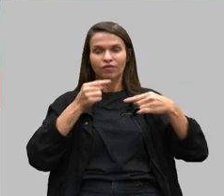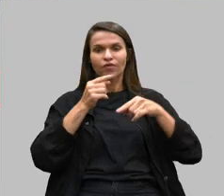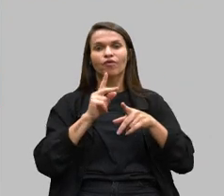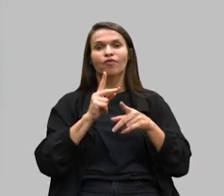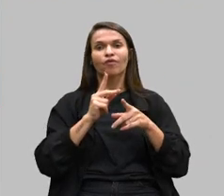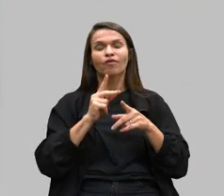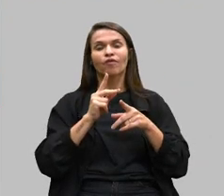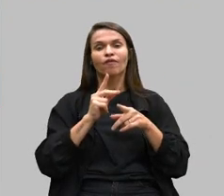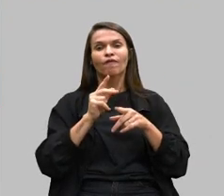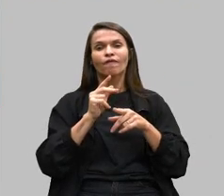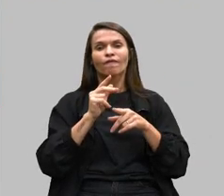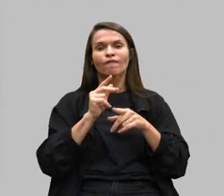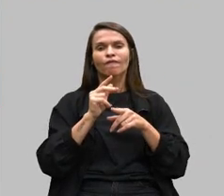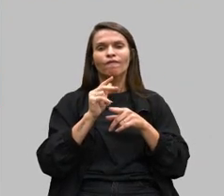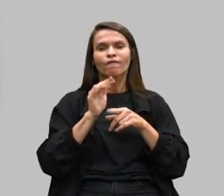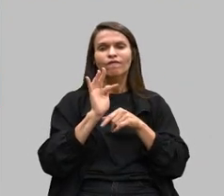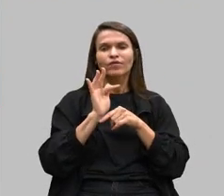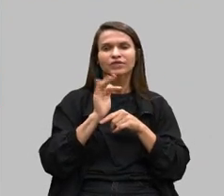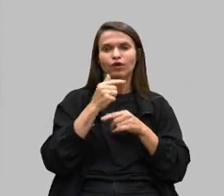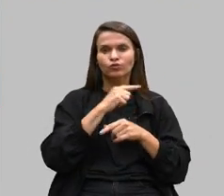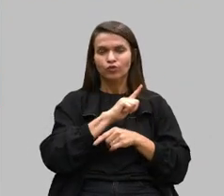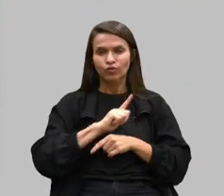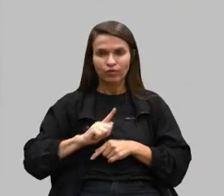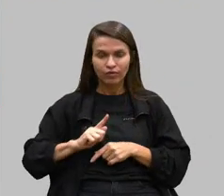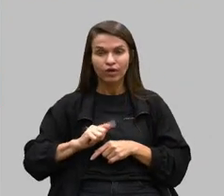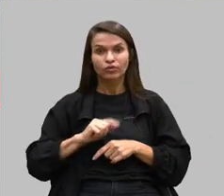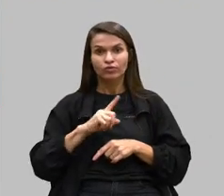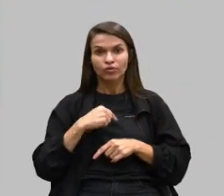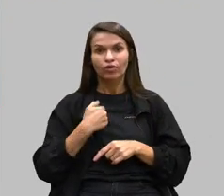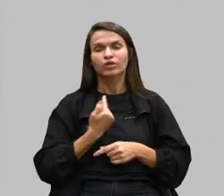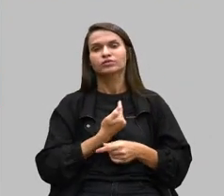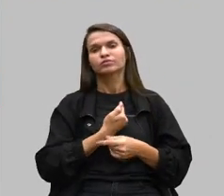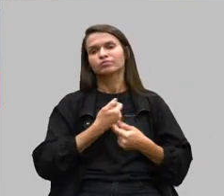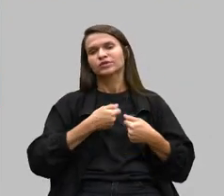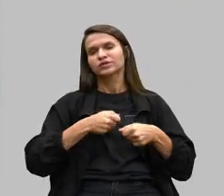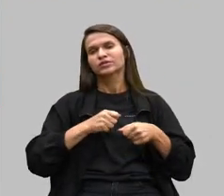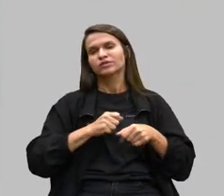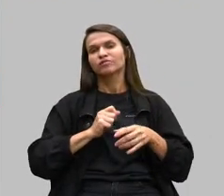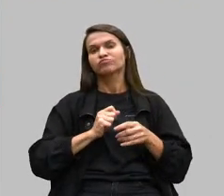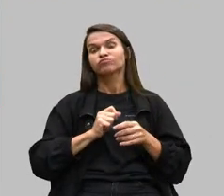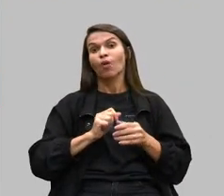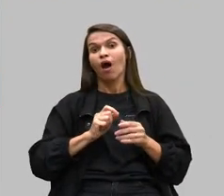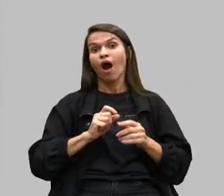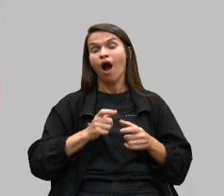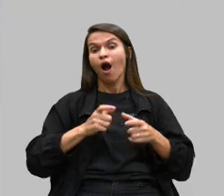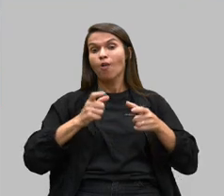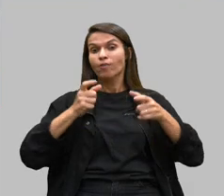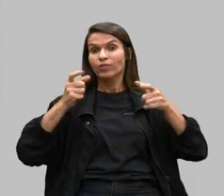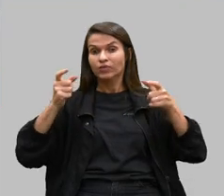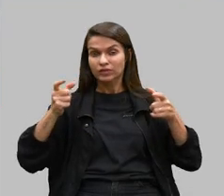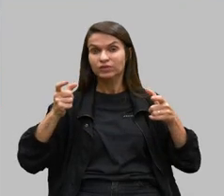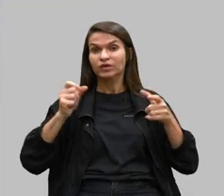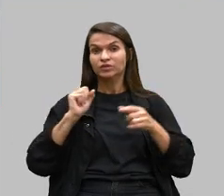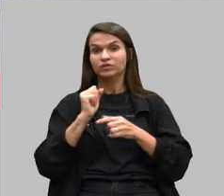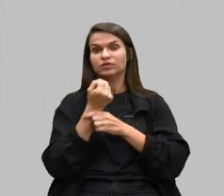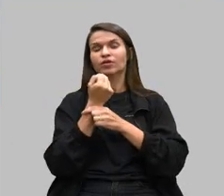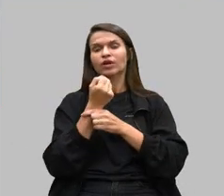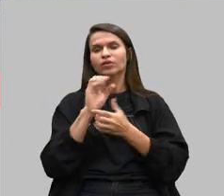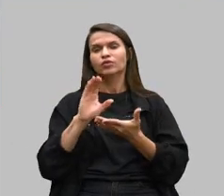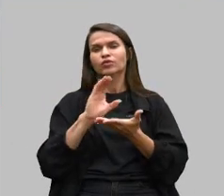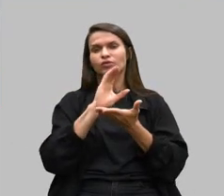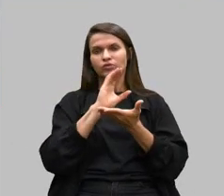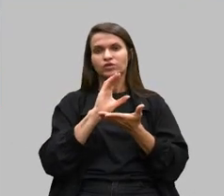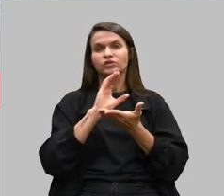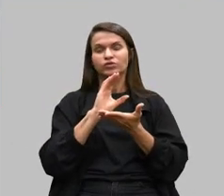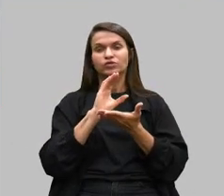governo e esse dinheiro se perde então nós temos que já estancar imediatamente isso né e assegurar que esse recurso caia numa